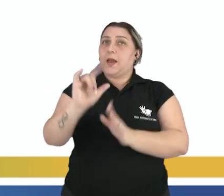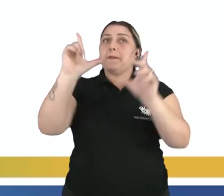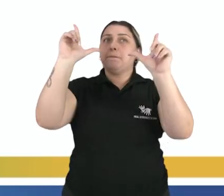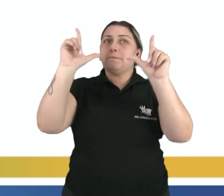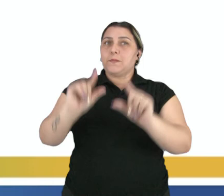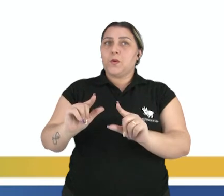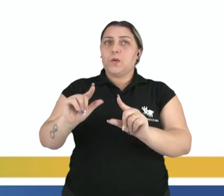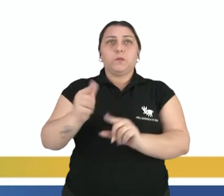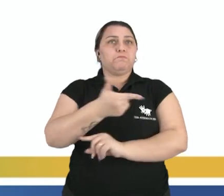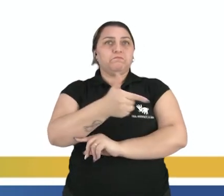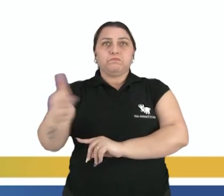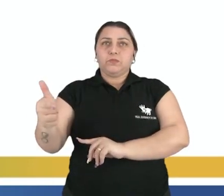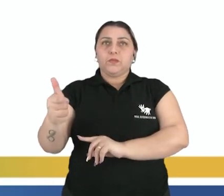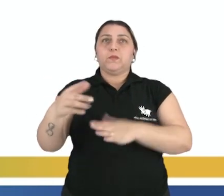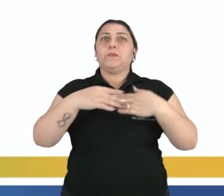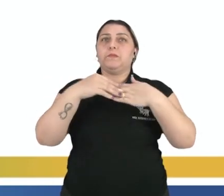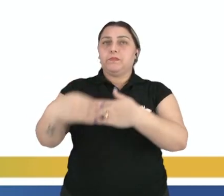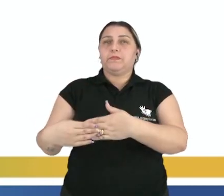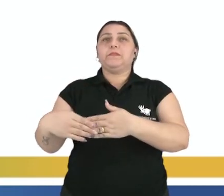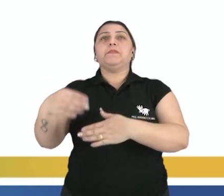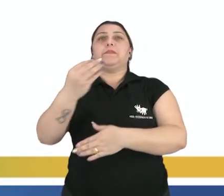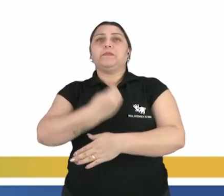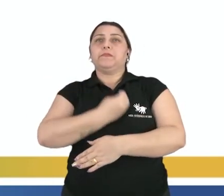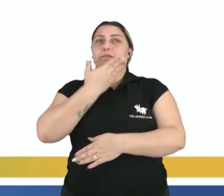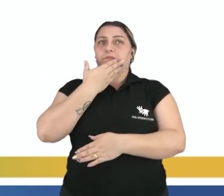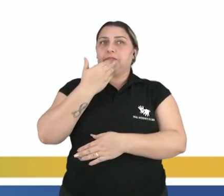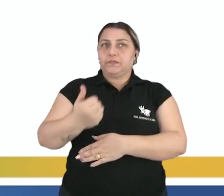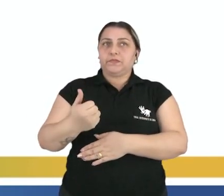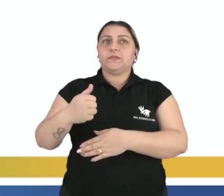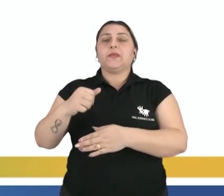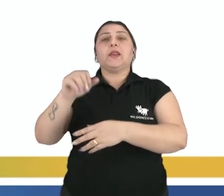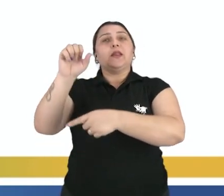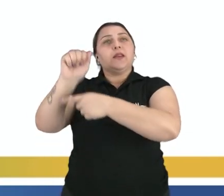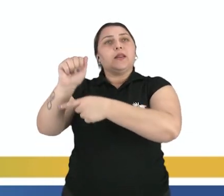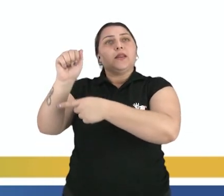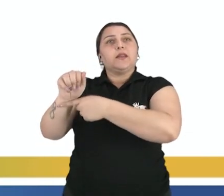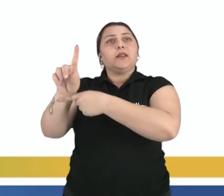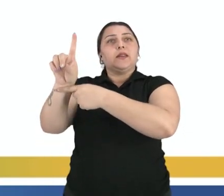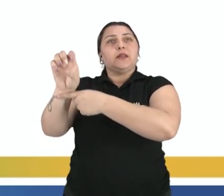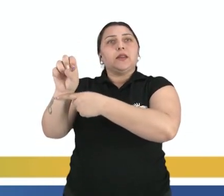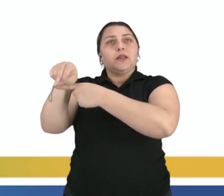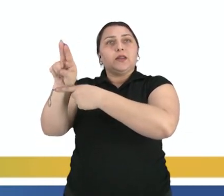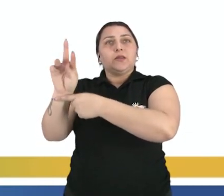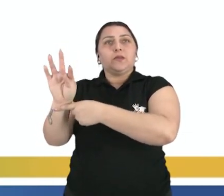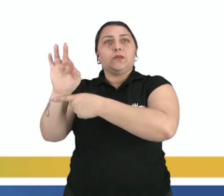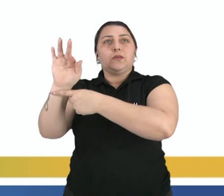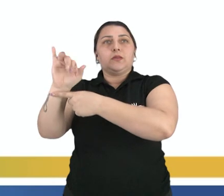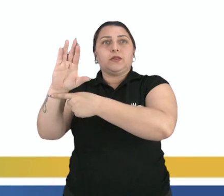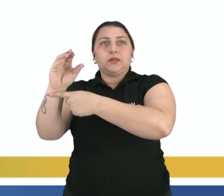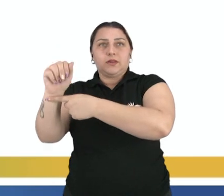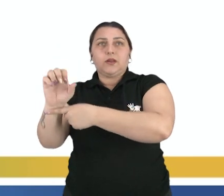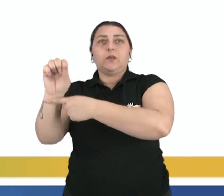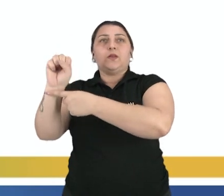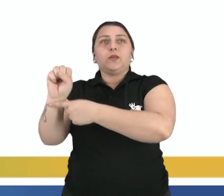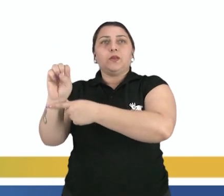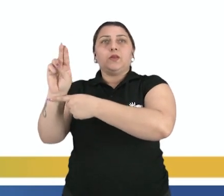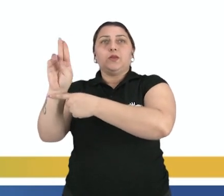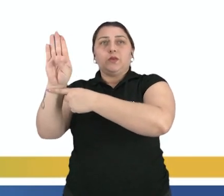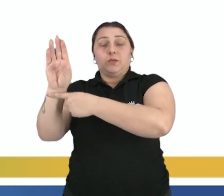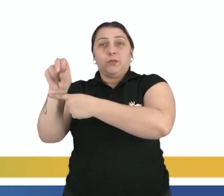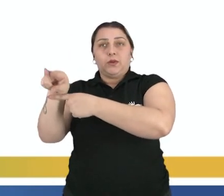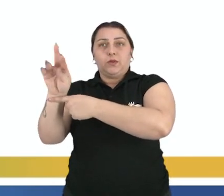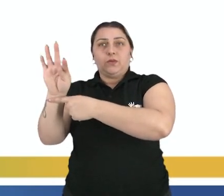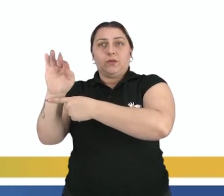energia alimentar não é suficiente para levar uma vida ativa recebe o nome de letra A, desnutrição,